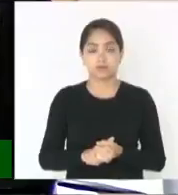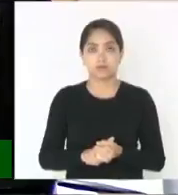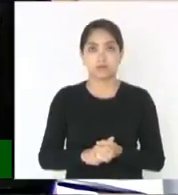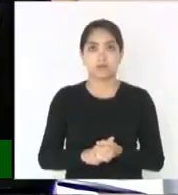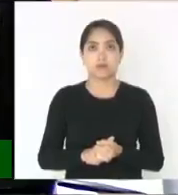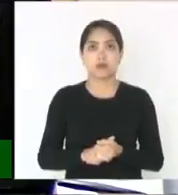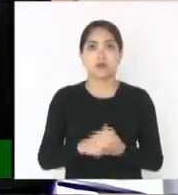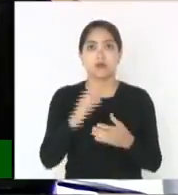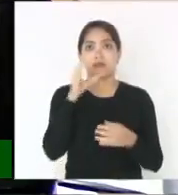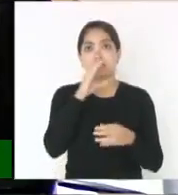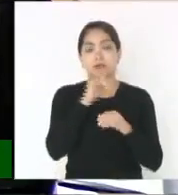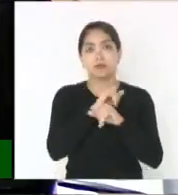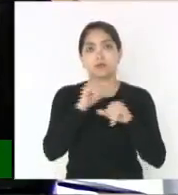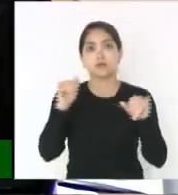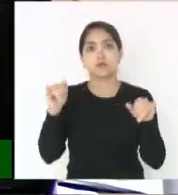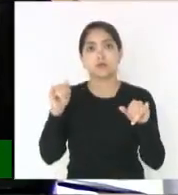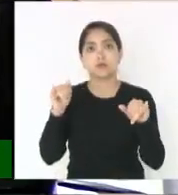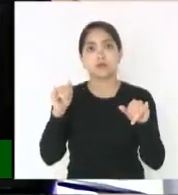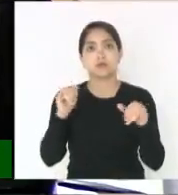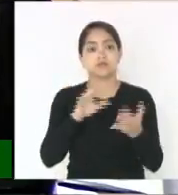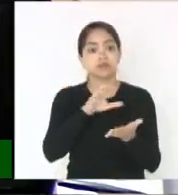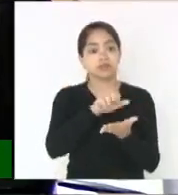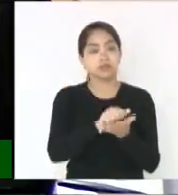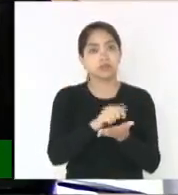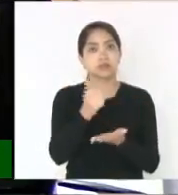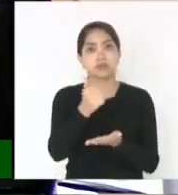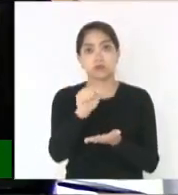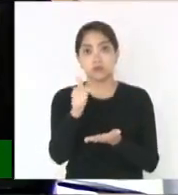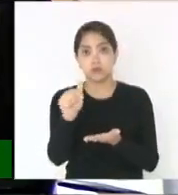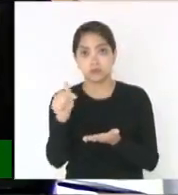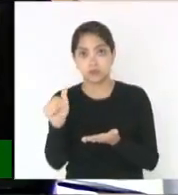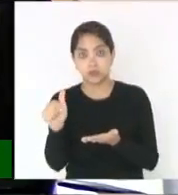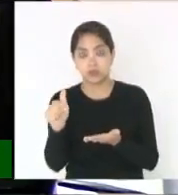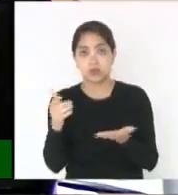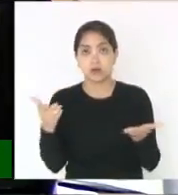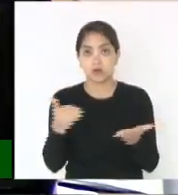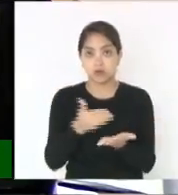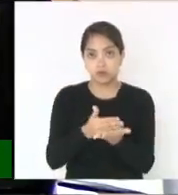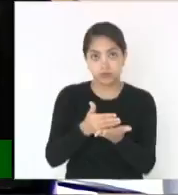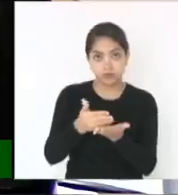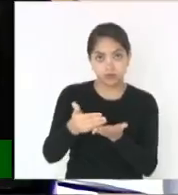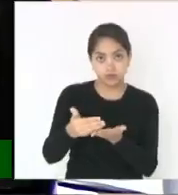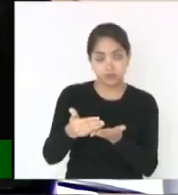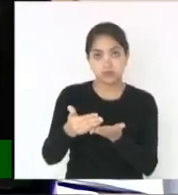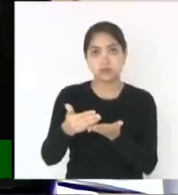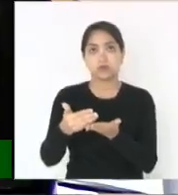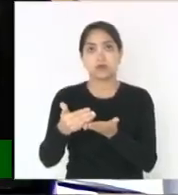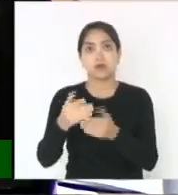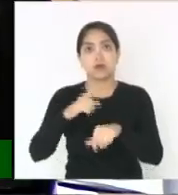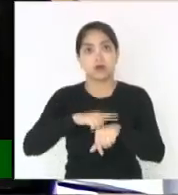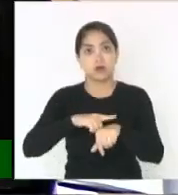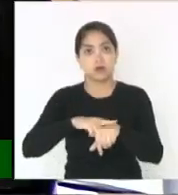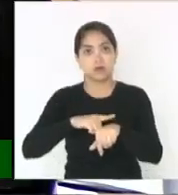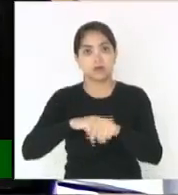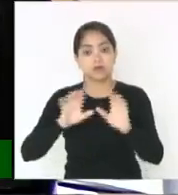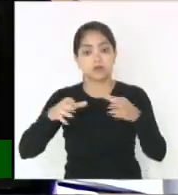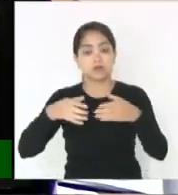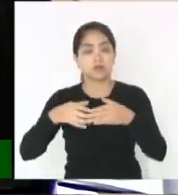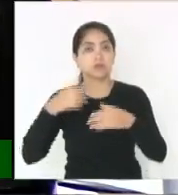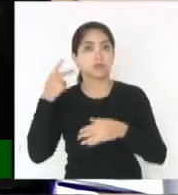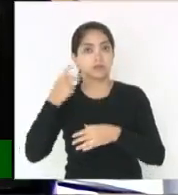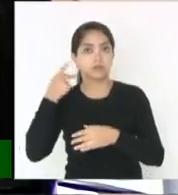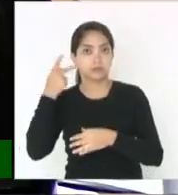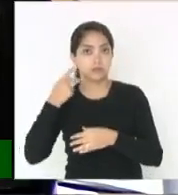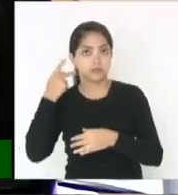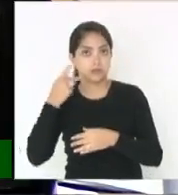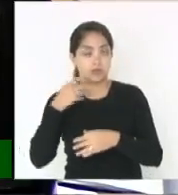Breves comunicações, não há oradores inscritos. Nós vamos passar para horário destinado aos partidos políticos.